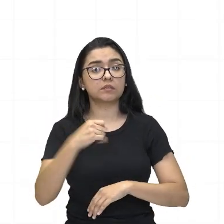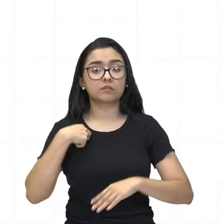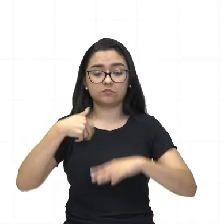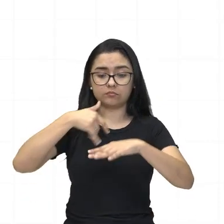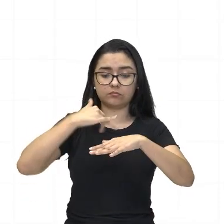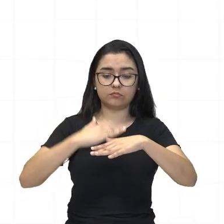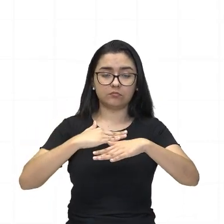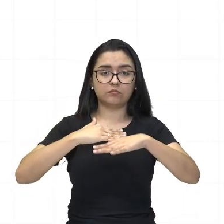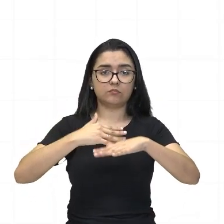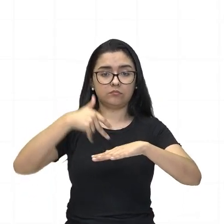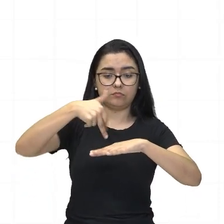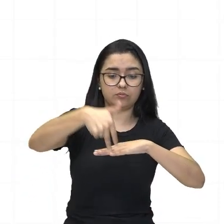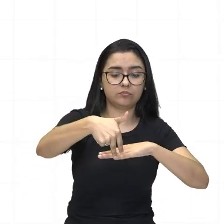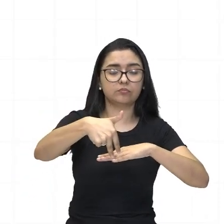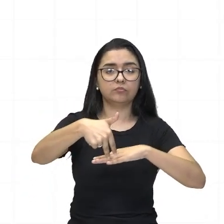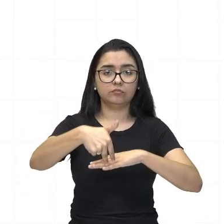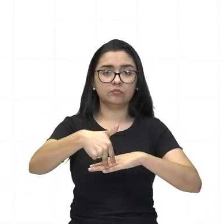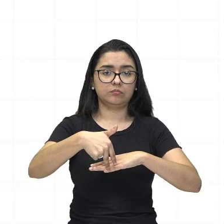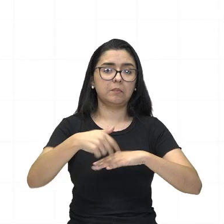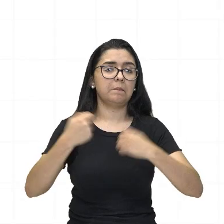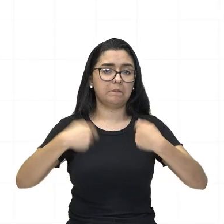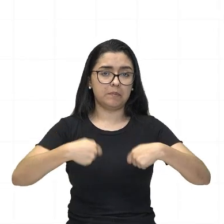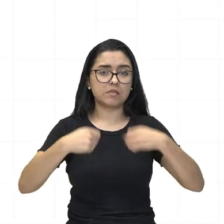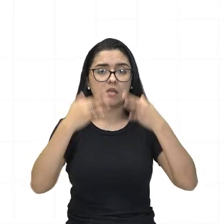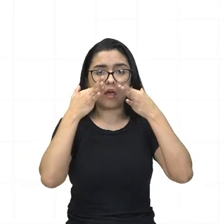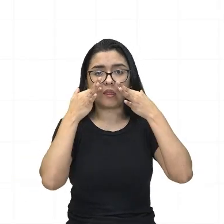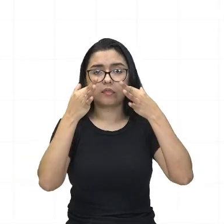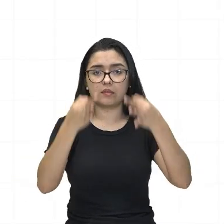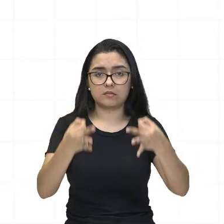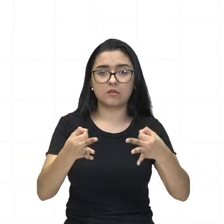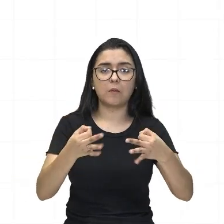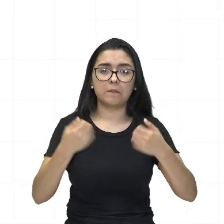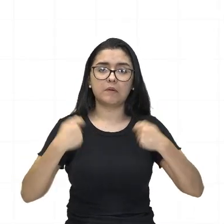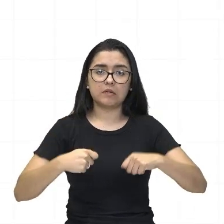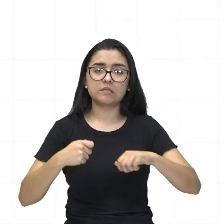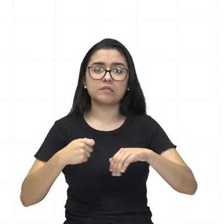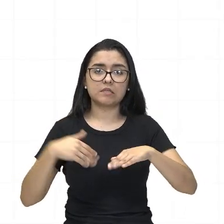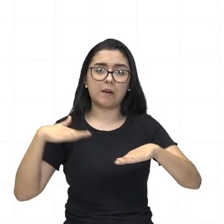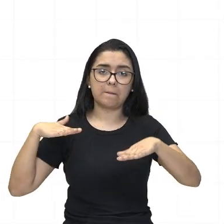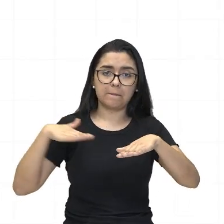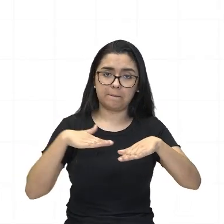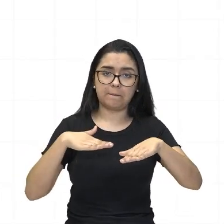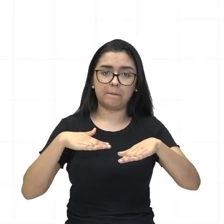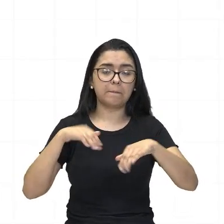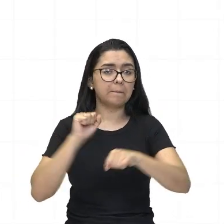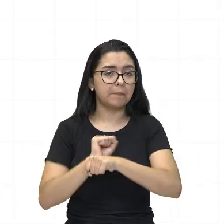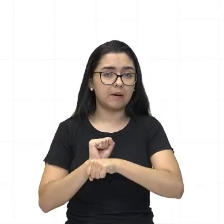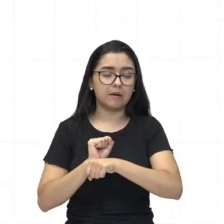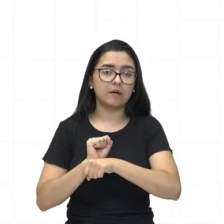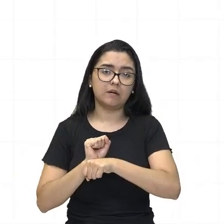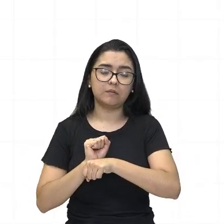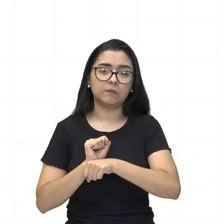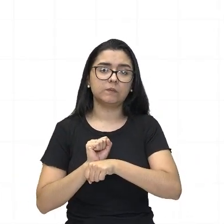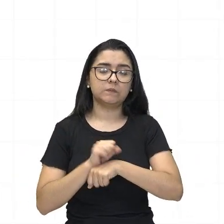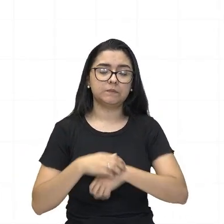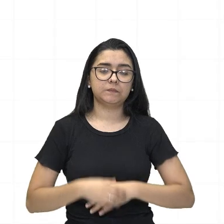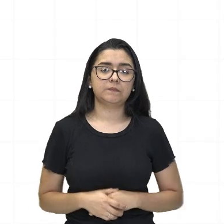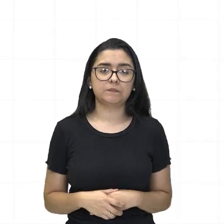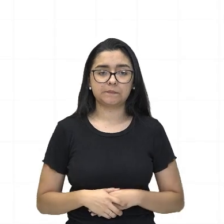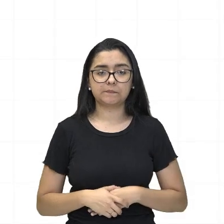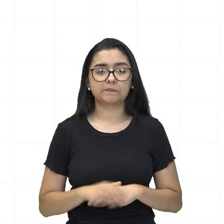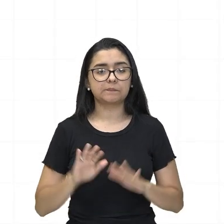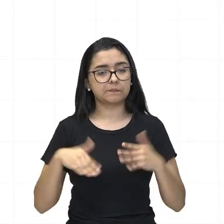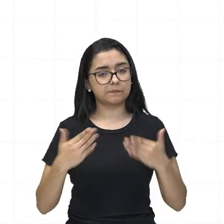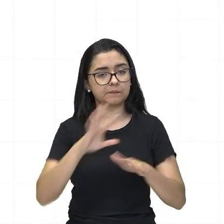o motorista ou condutor do veículo deve ter atenção e deve parar quando alguém estiver cruzando aquela faixa. Então